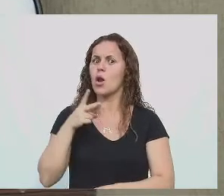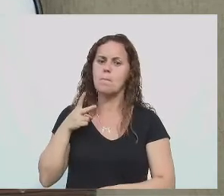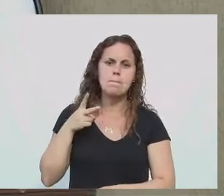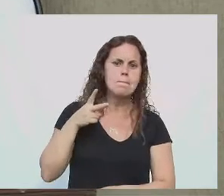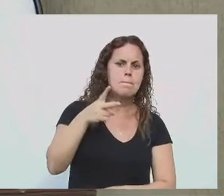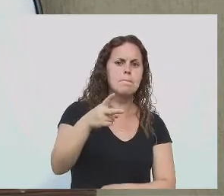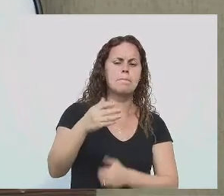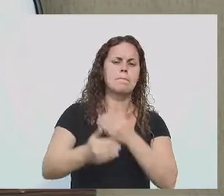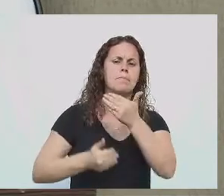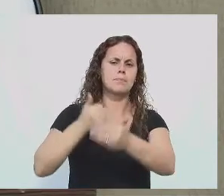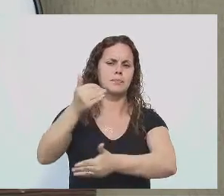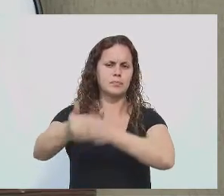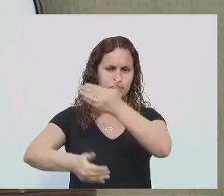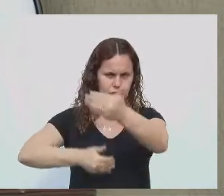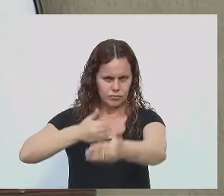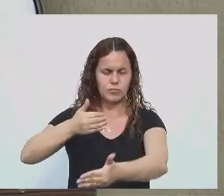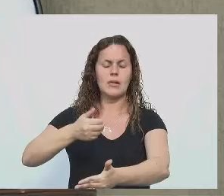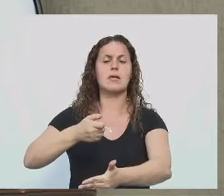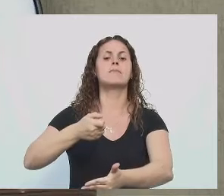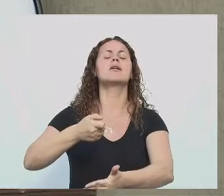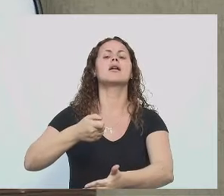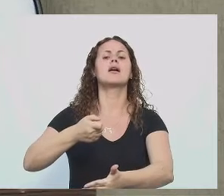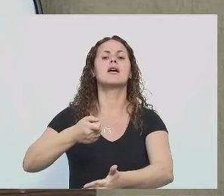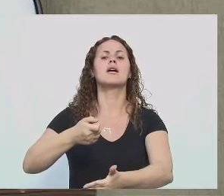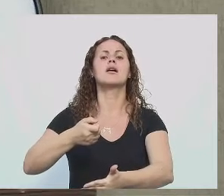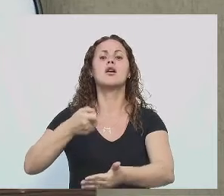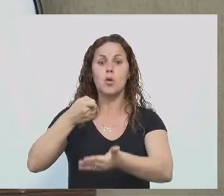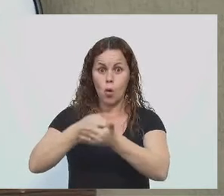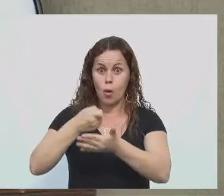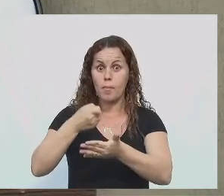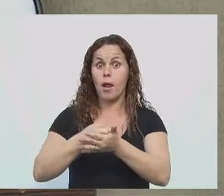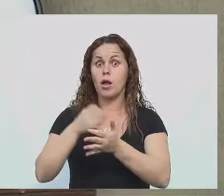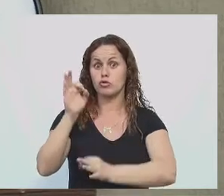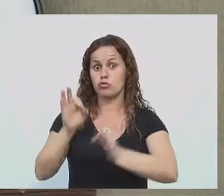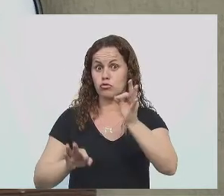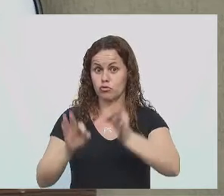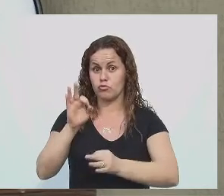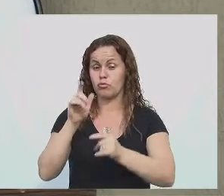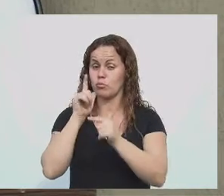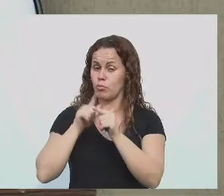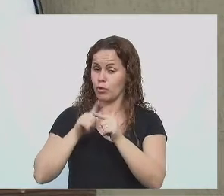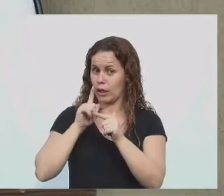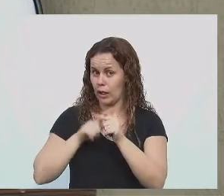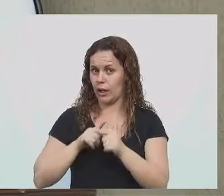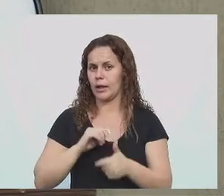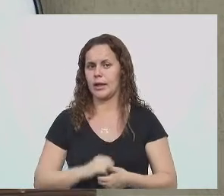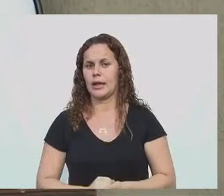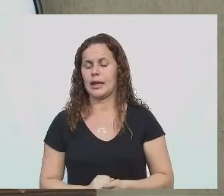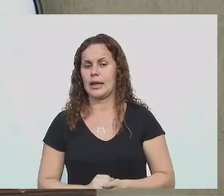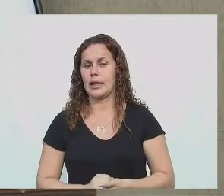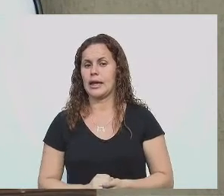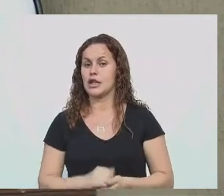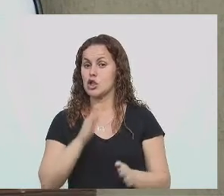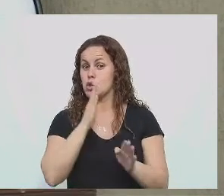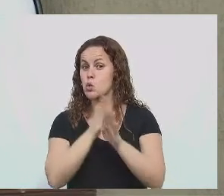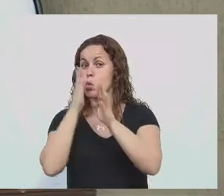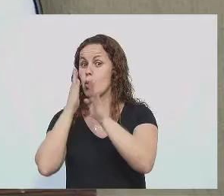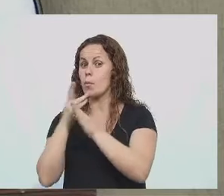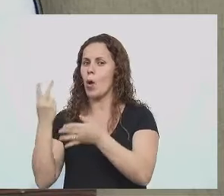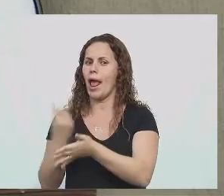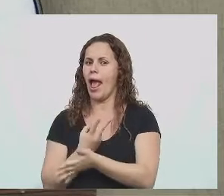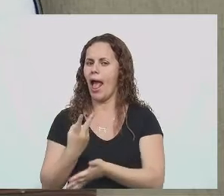sequência, para poder estar cobrando, né, os judiciários, porque a gente descobriu muita coisa